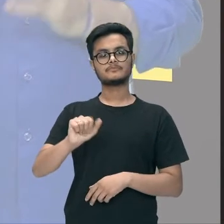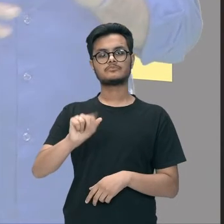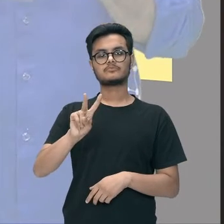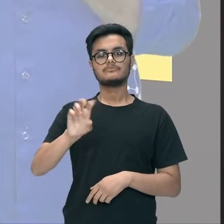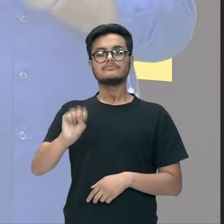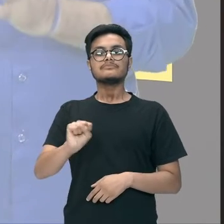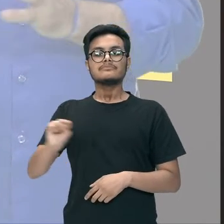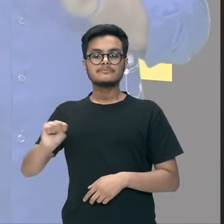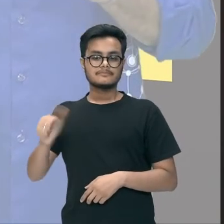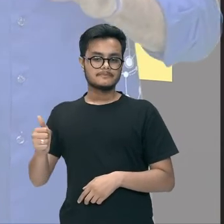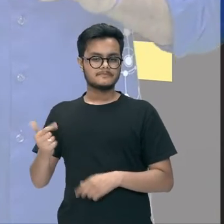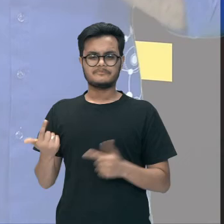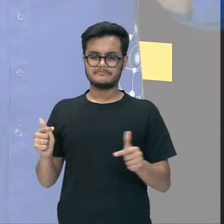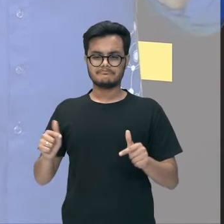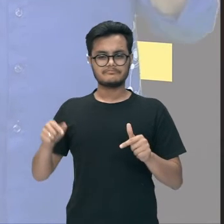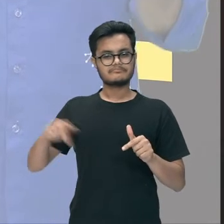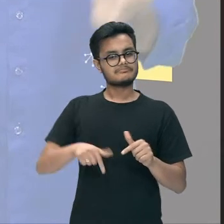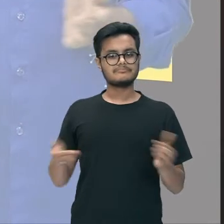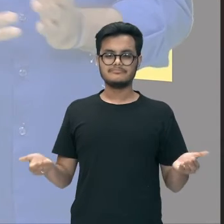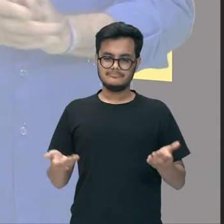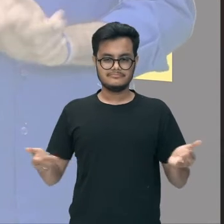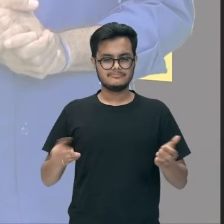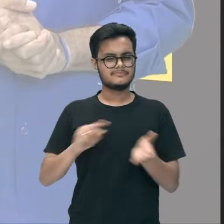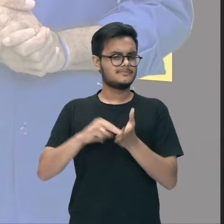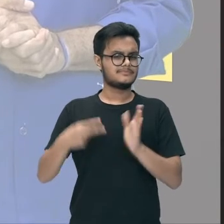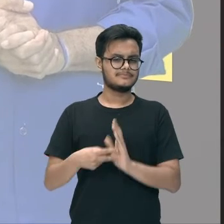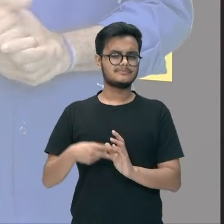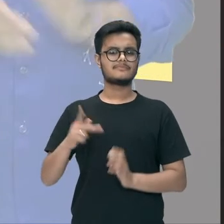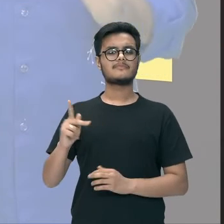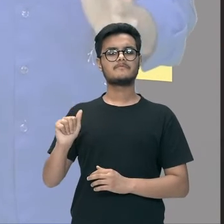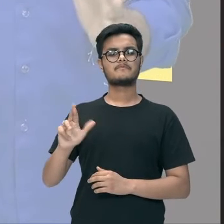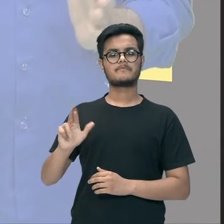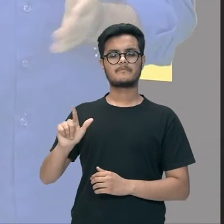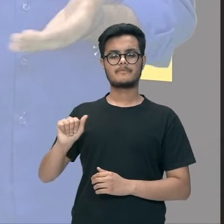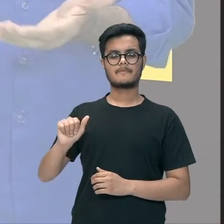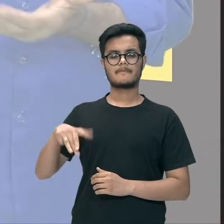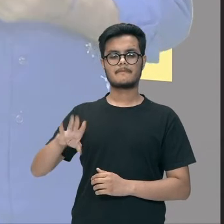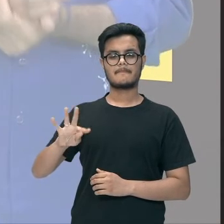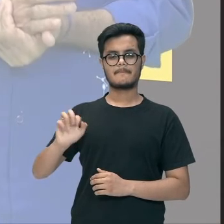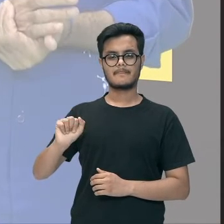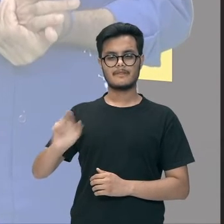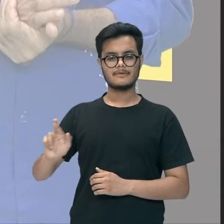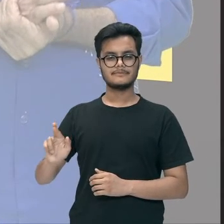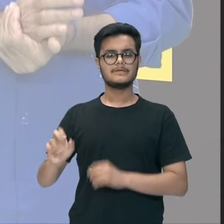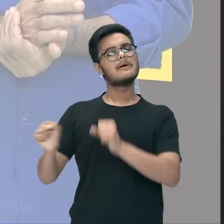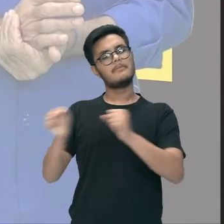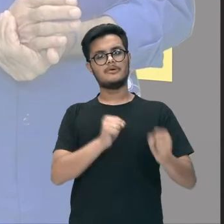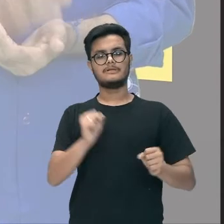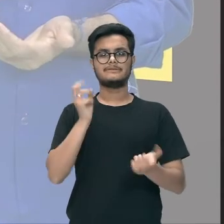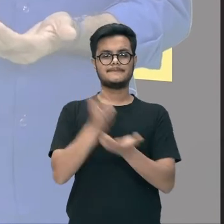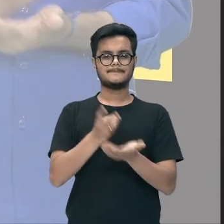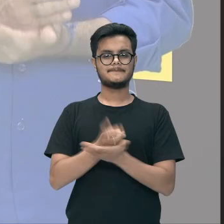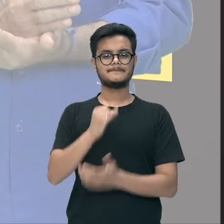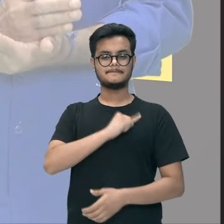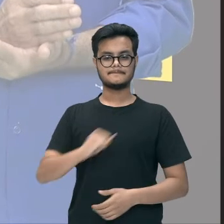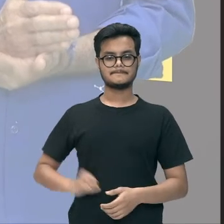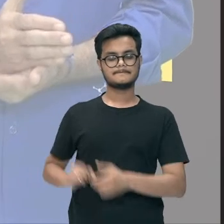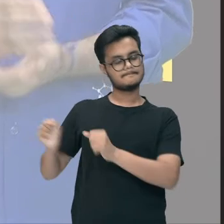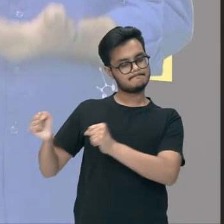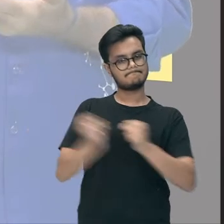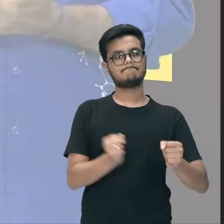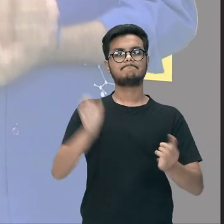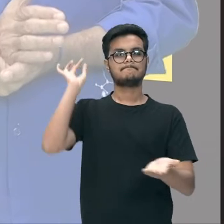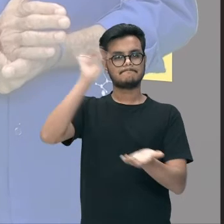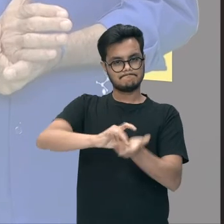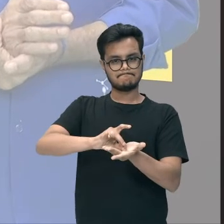avessas, porque não tinha nada a ver com realmente o sistema parlamentarista. Na verdade, o poder estava concentrado nas mãos